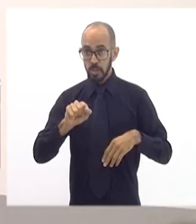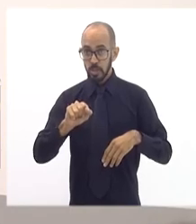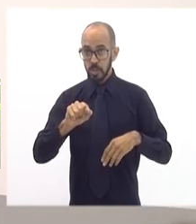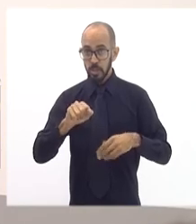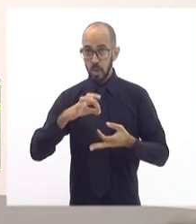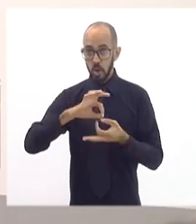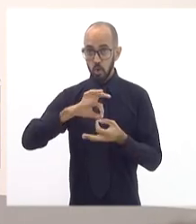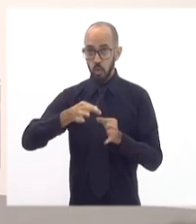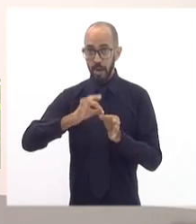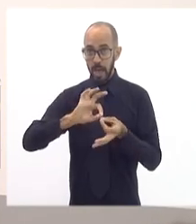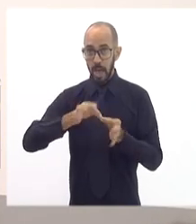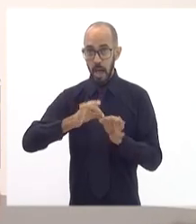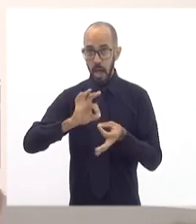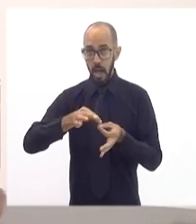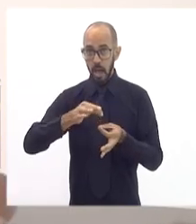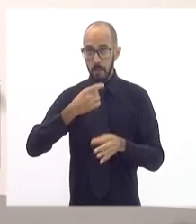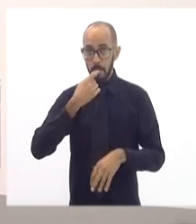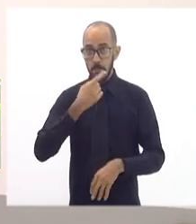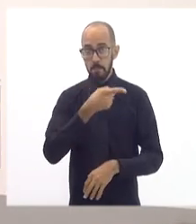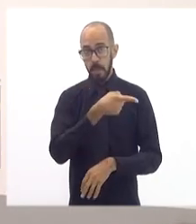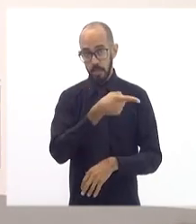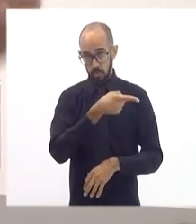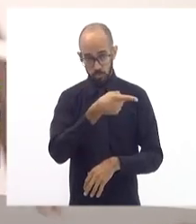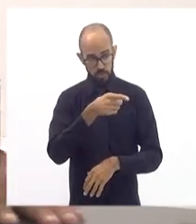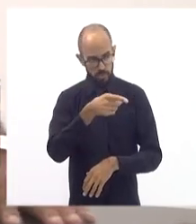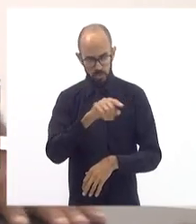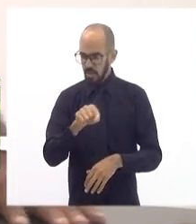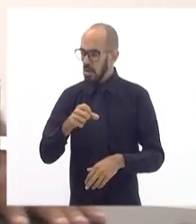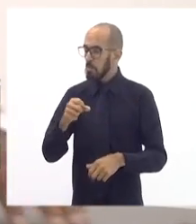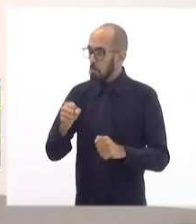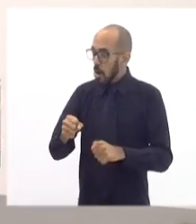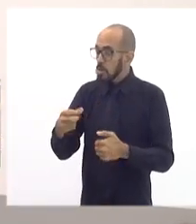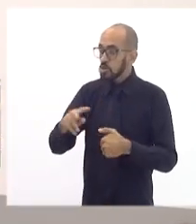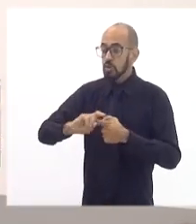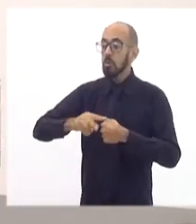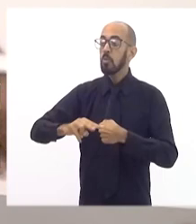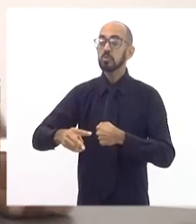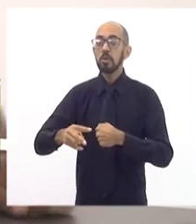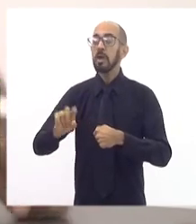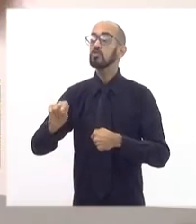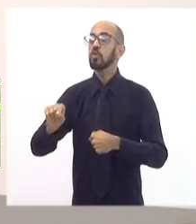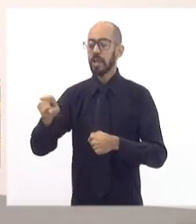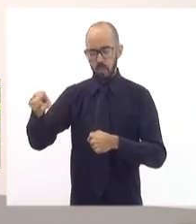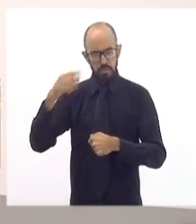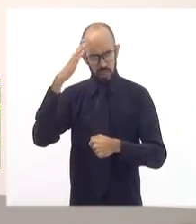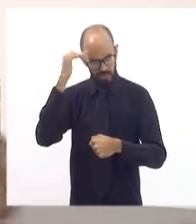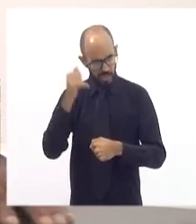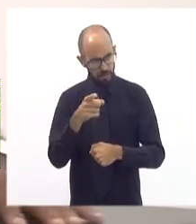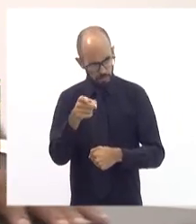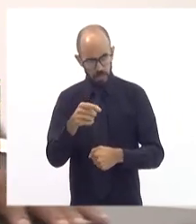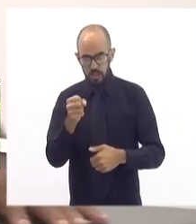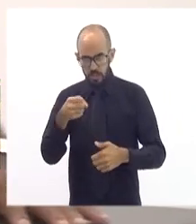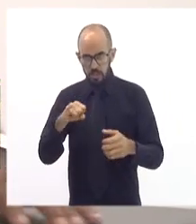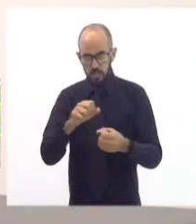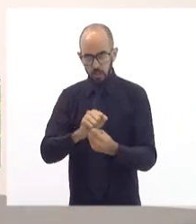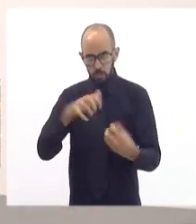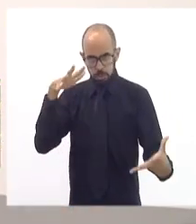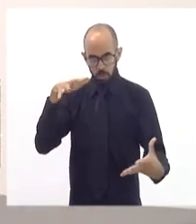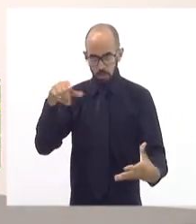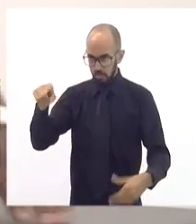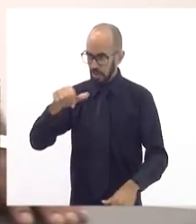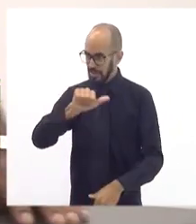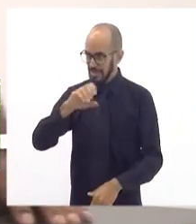chegar e o que é que isso pode causar alguém aí pode dizer com sem por cento de certeza alguém pode dizer alguma coisa